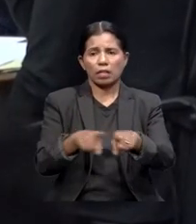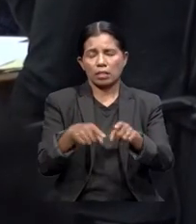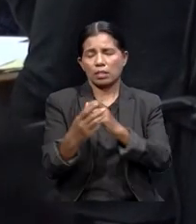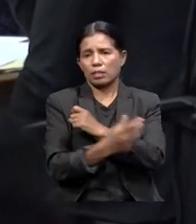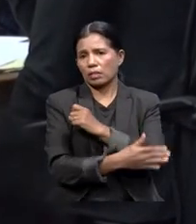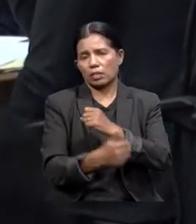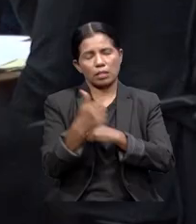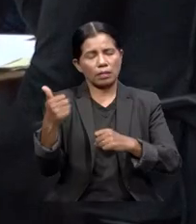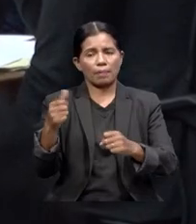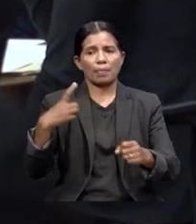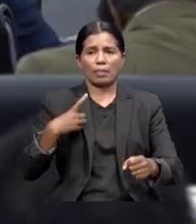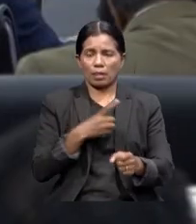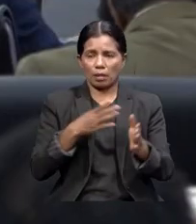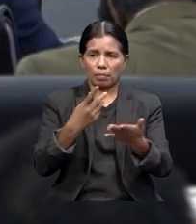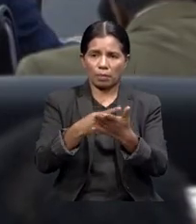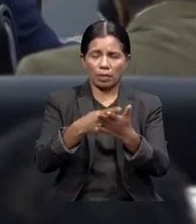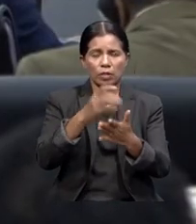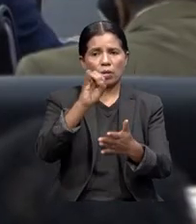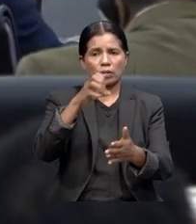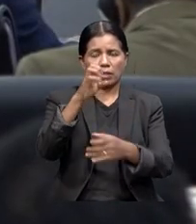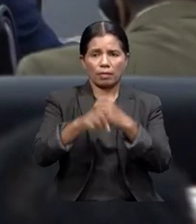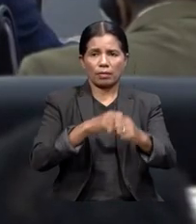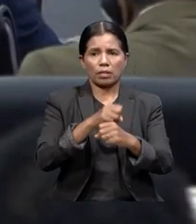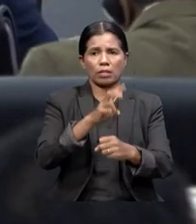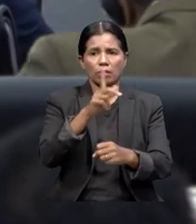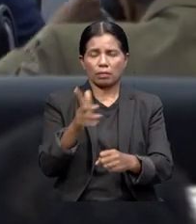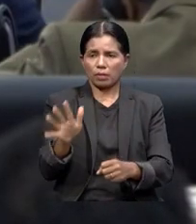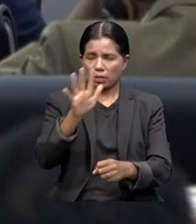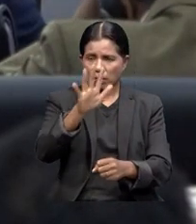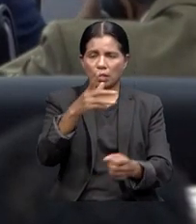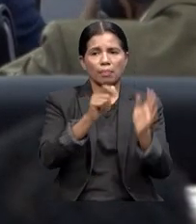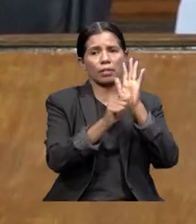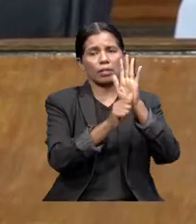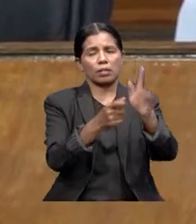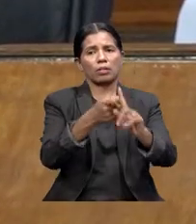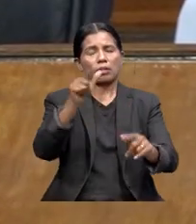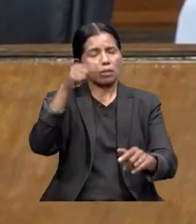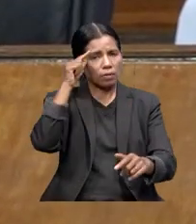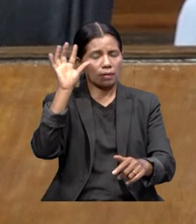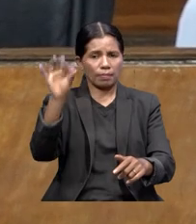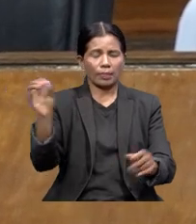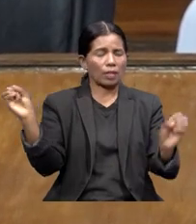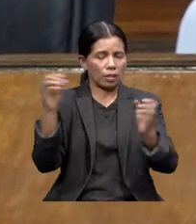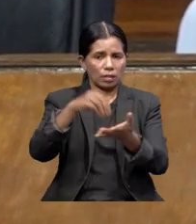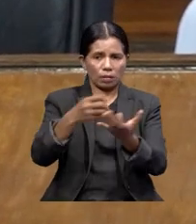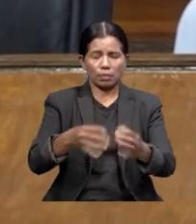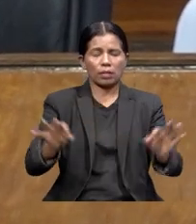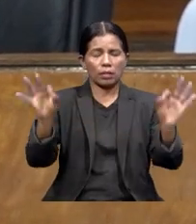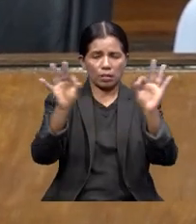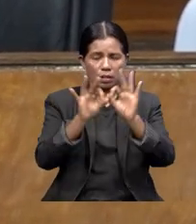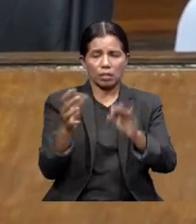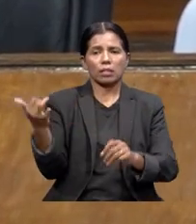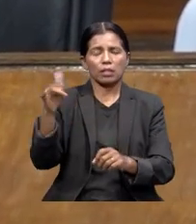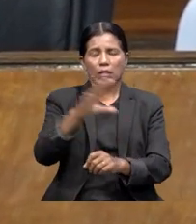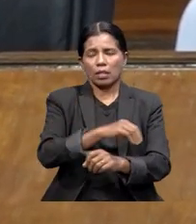Cira Usi bancada oposição proposta Orçamento Geral do Estado tem em Rio Roron Recen Lima, ebe apresenta o governo da CIA, latau prioridade para setor importante